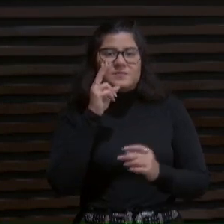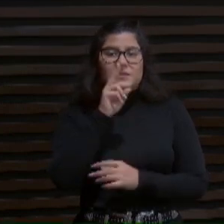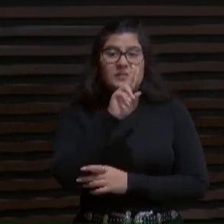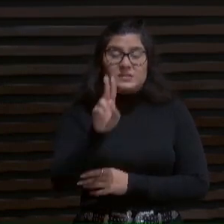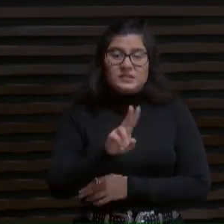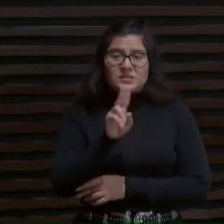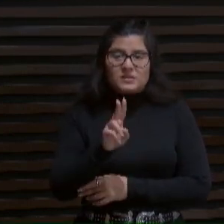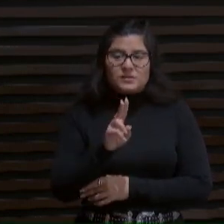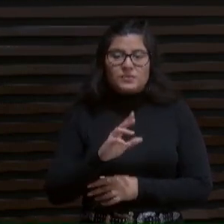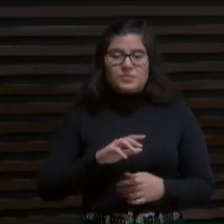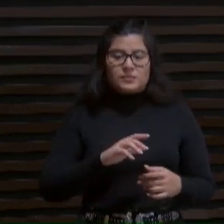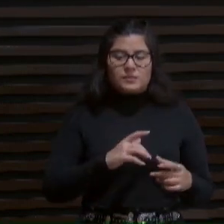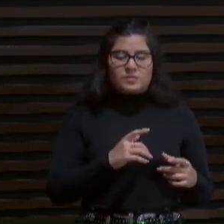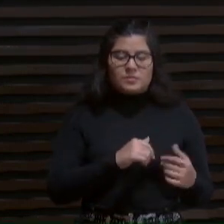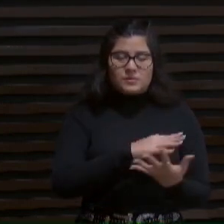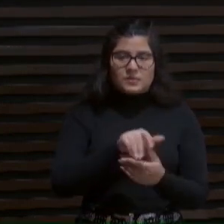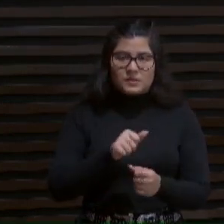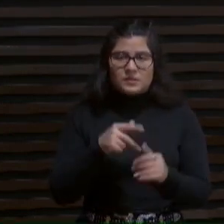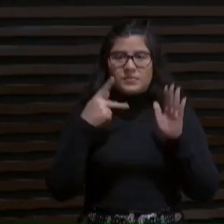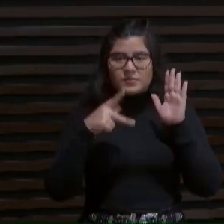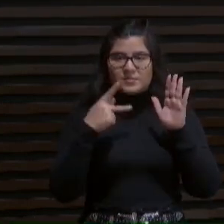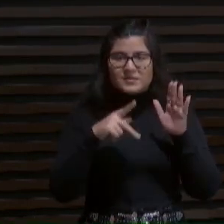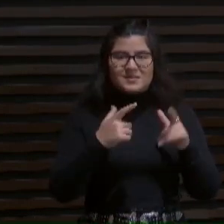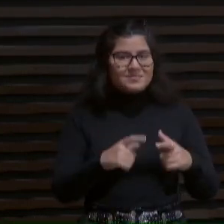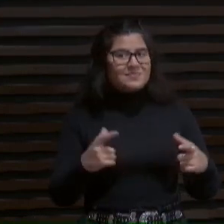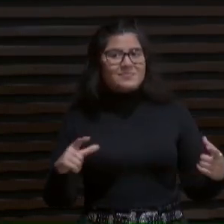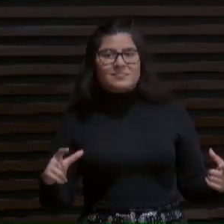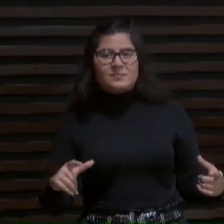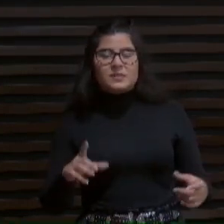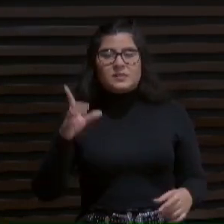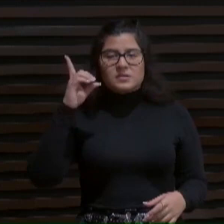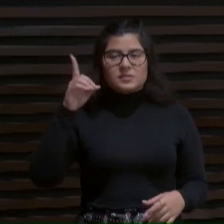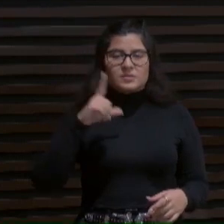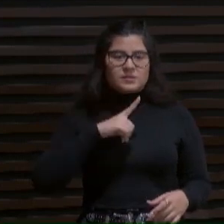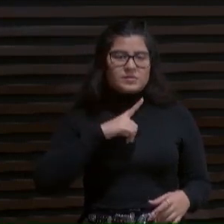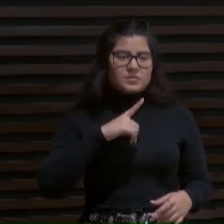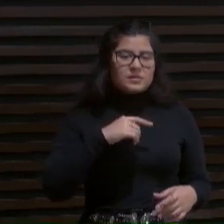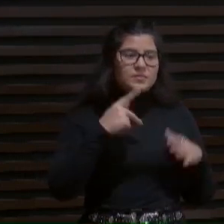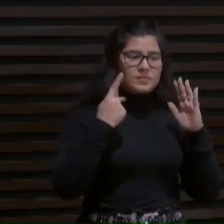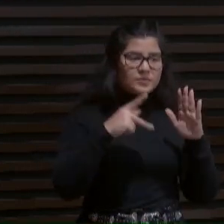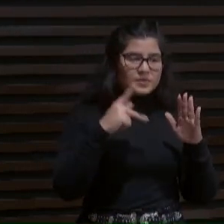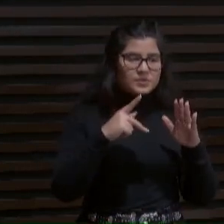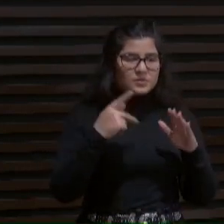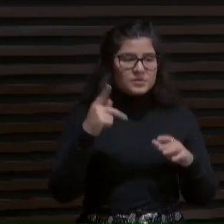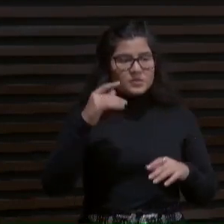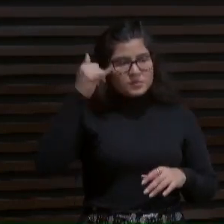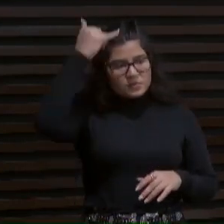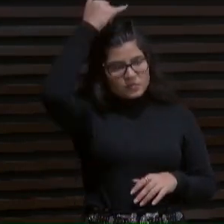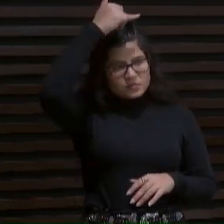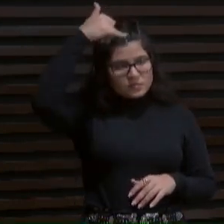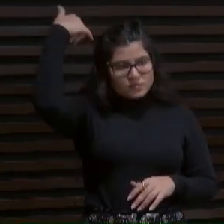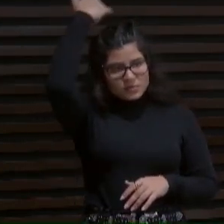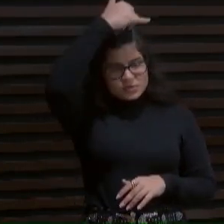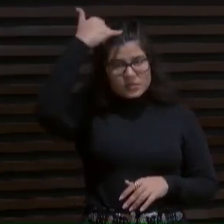prometida é muito maior do que Canaã. No Antigo Testamento, Deus tinha prometido ao seu ungido. Veja o Salmo